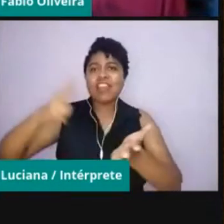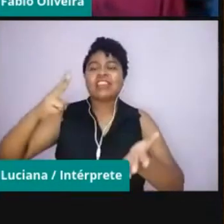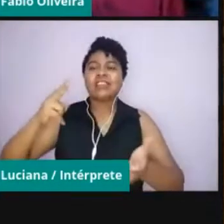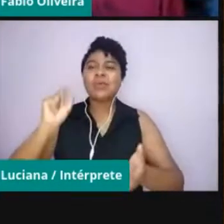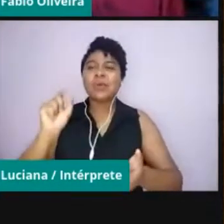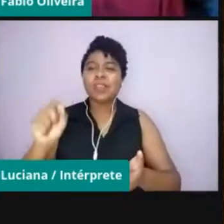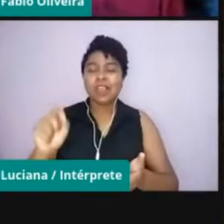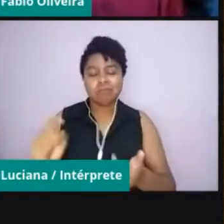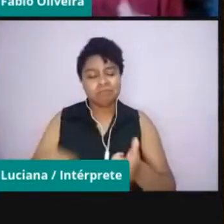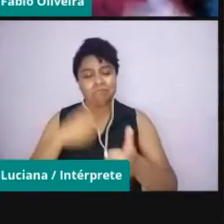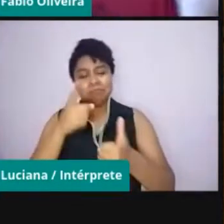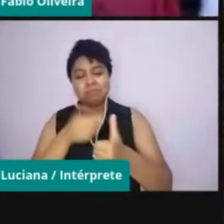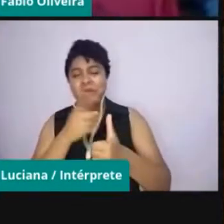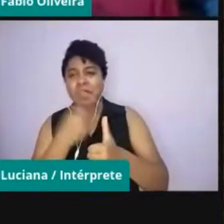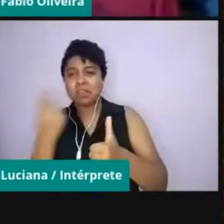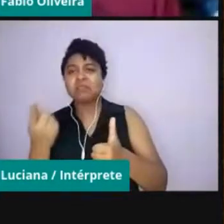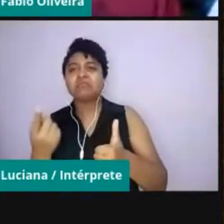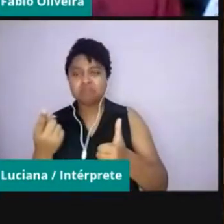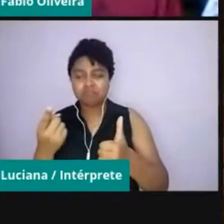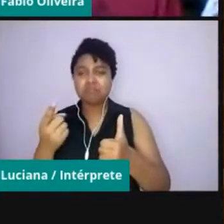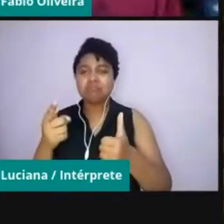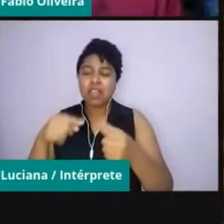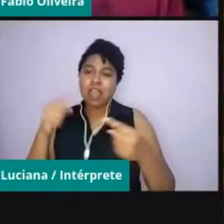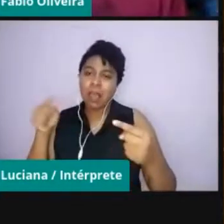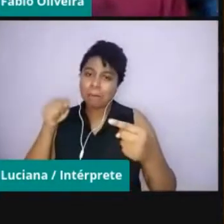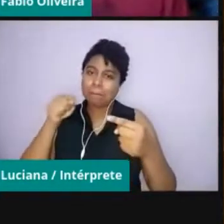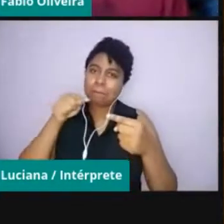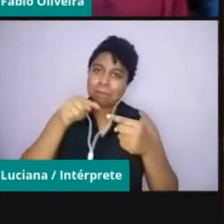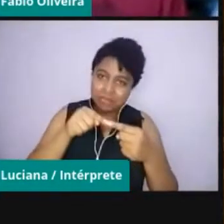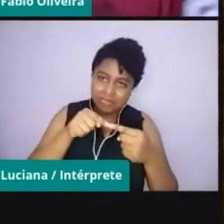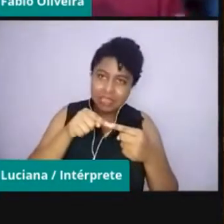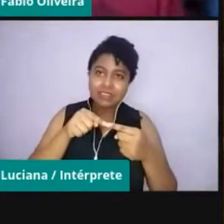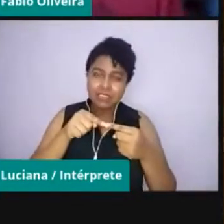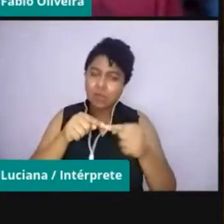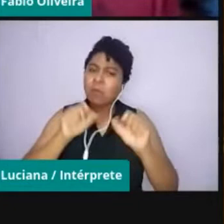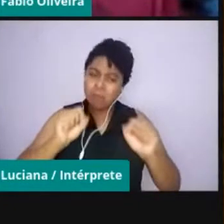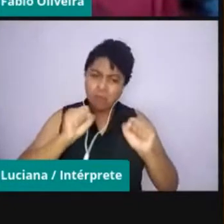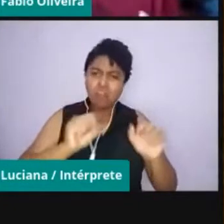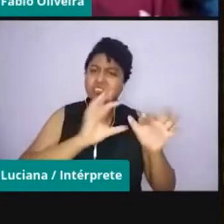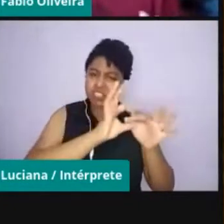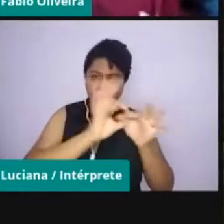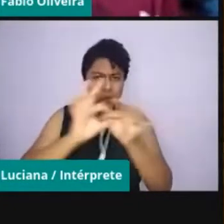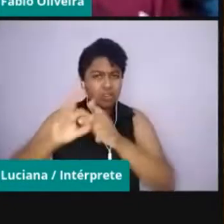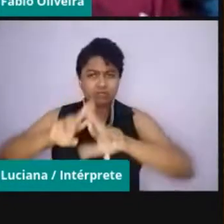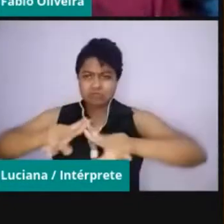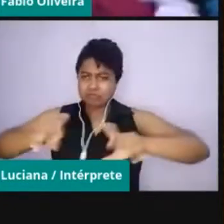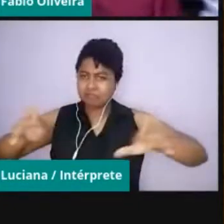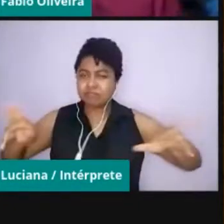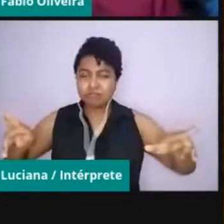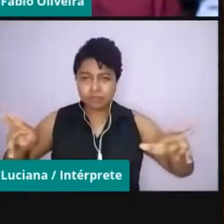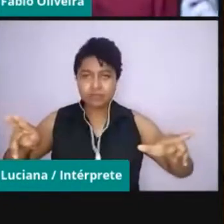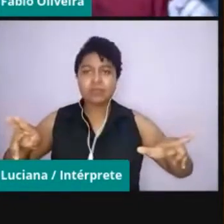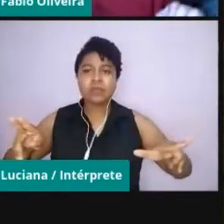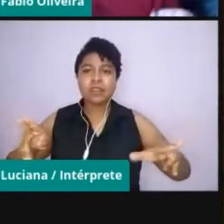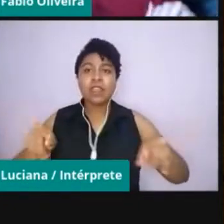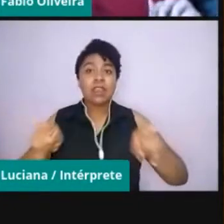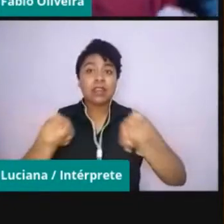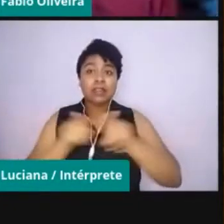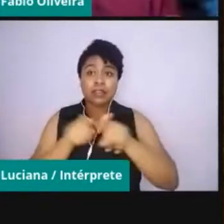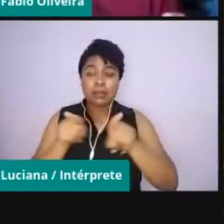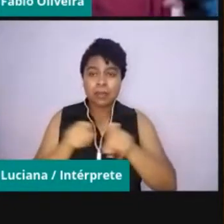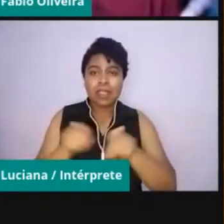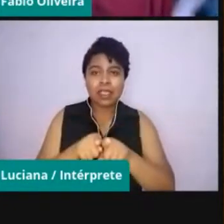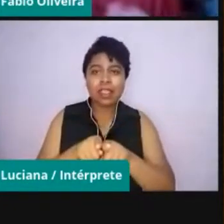ela pode ser utilizada em diferentes contextos e até mesmo para trazer vivências dos